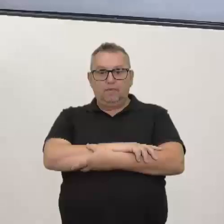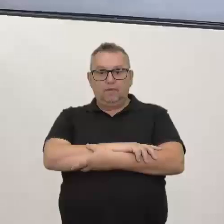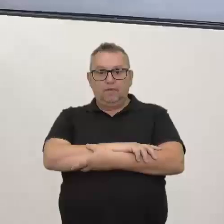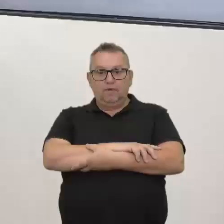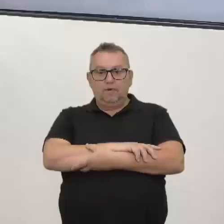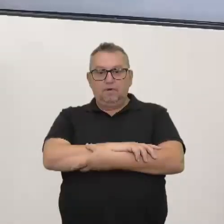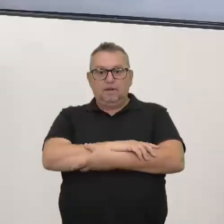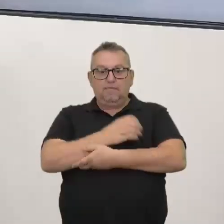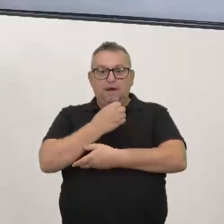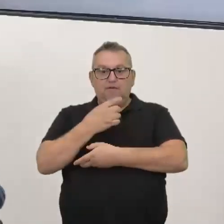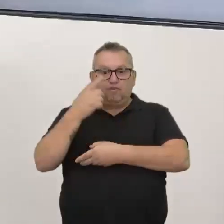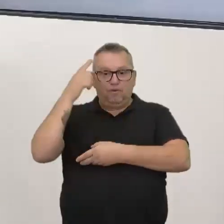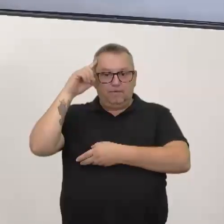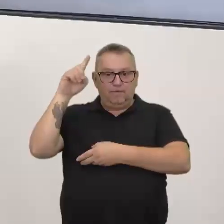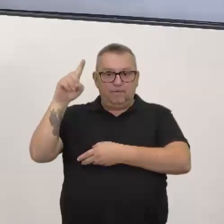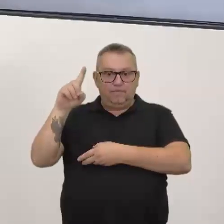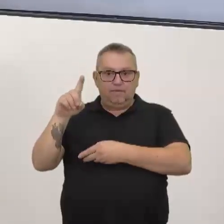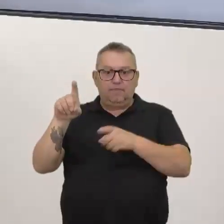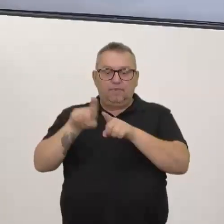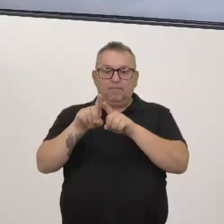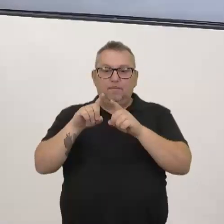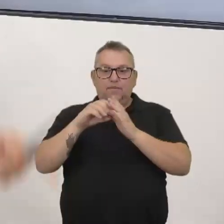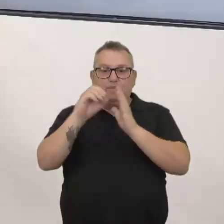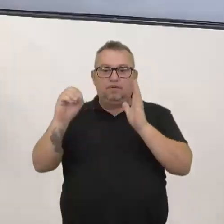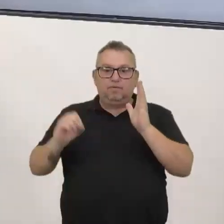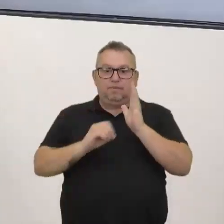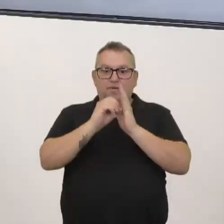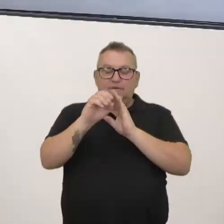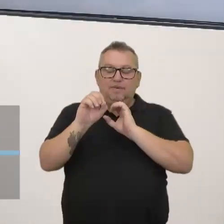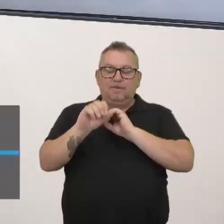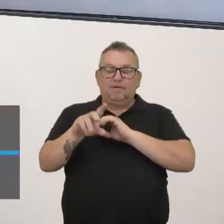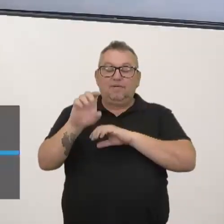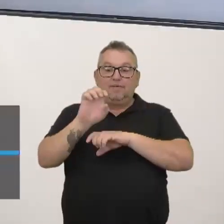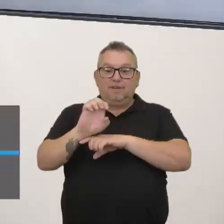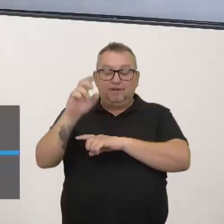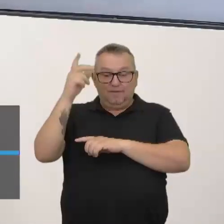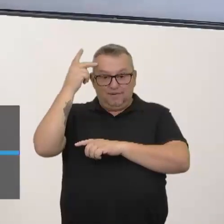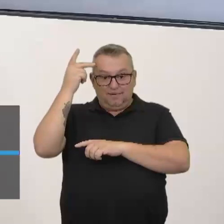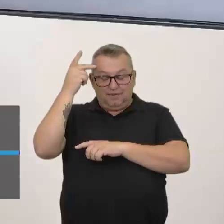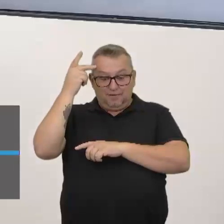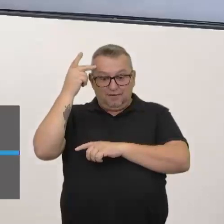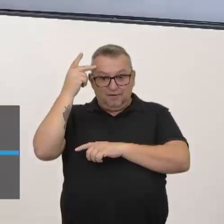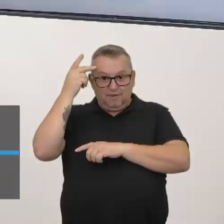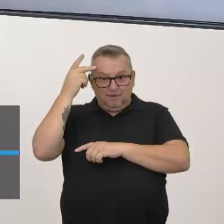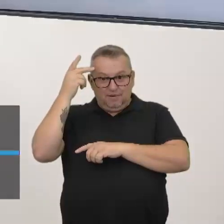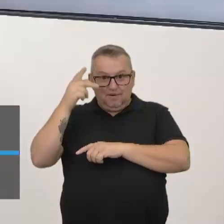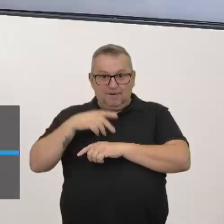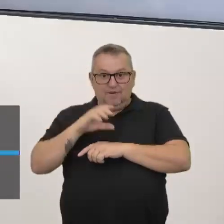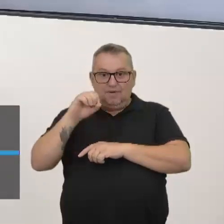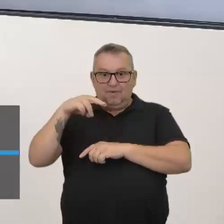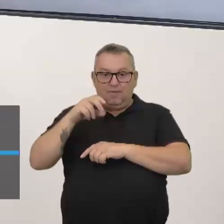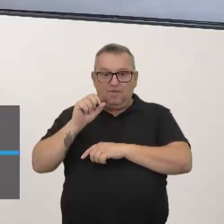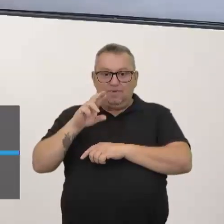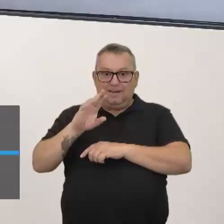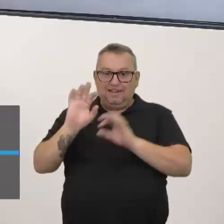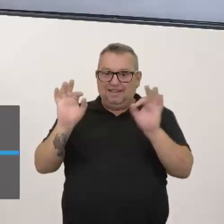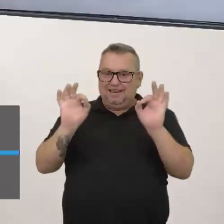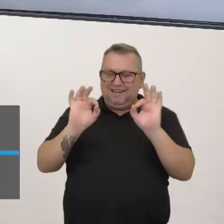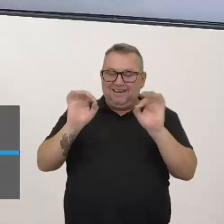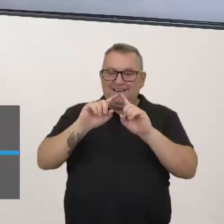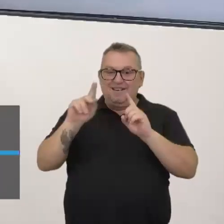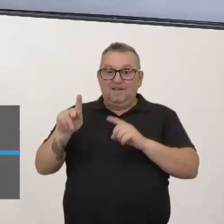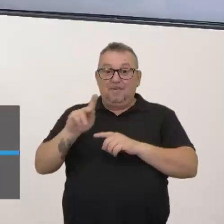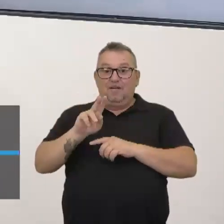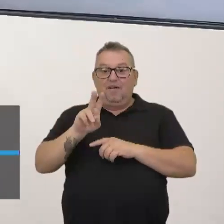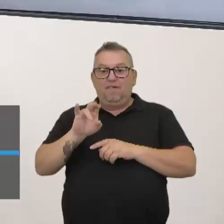Muito bom dia a vocês que nos acompanham aqui pelo Centro de Mídia de Educação do Estado de São Paulo. Eu sou Osmar, nada disso, né, gente? Eu sou